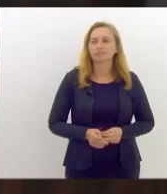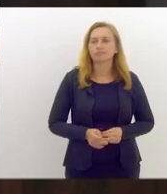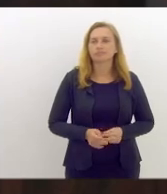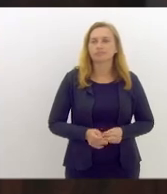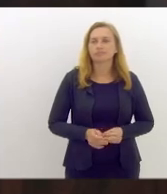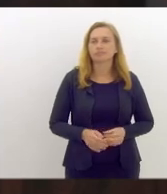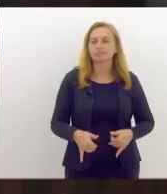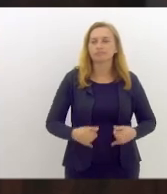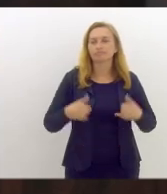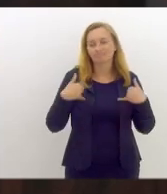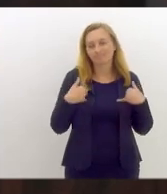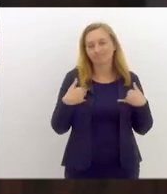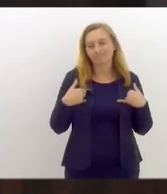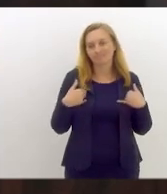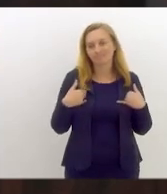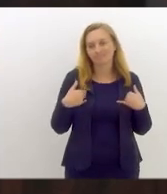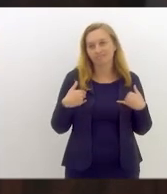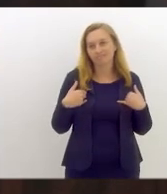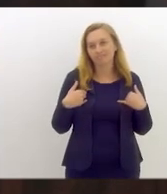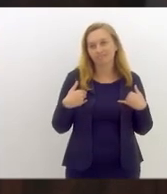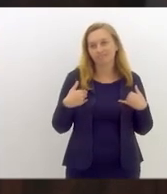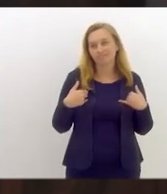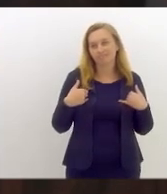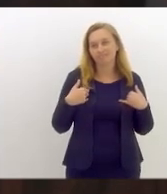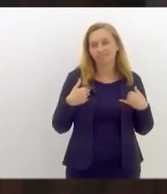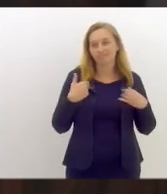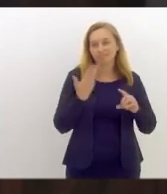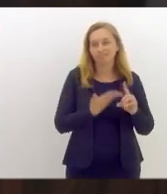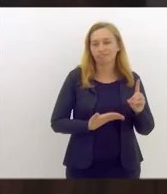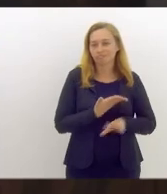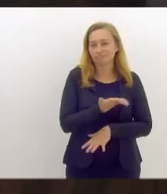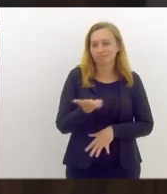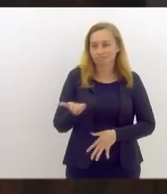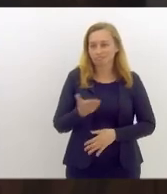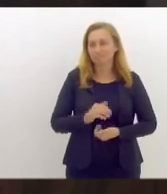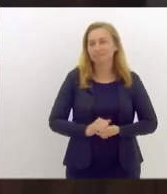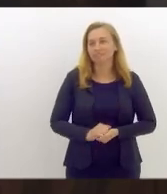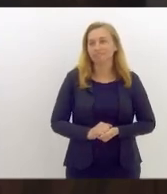sinto honrado de essa sessão solene então